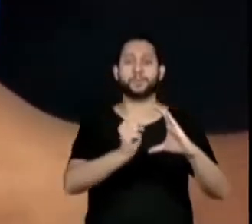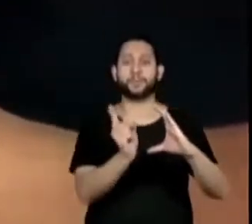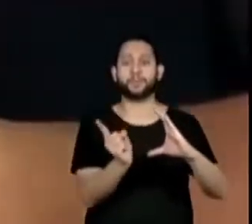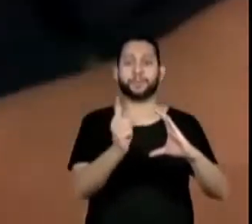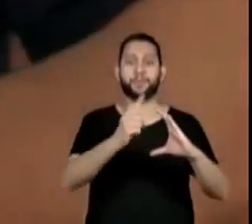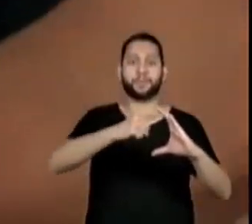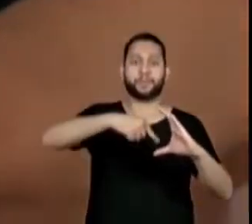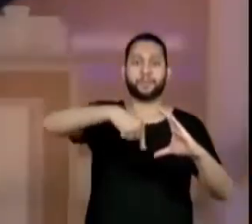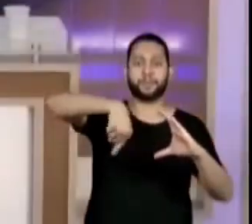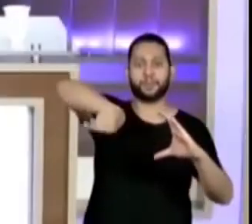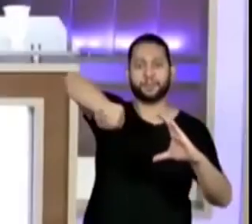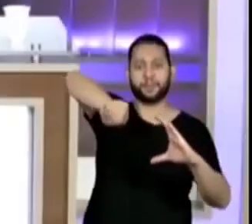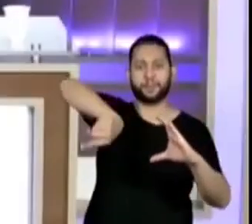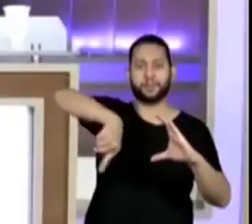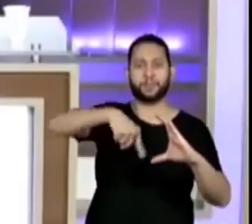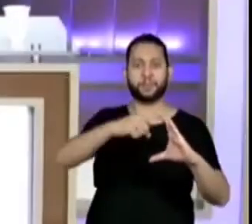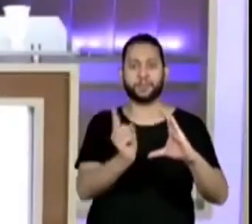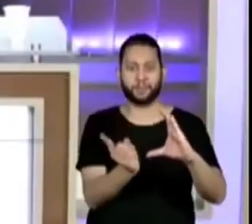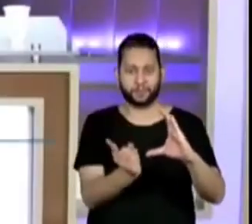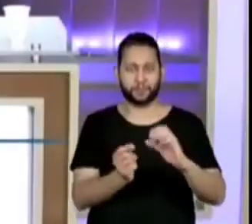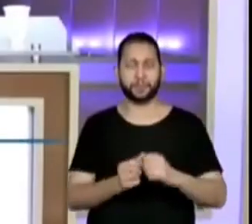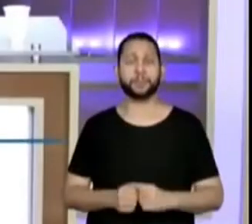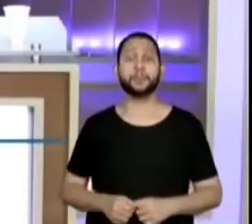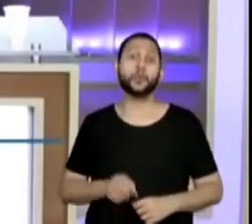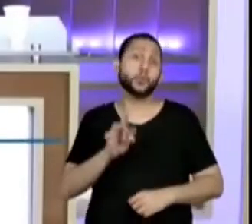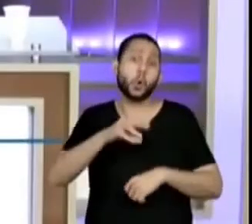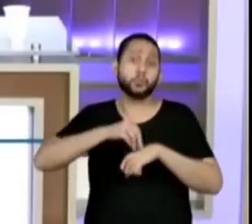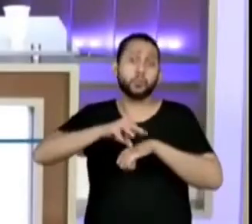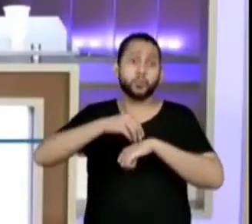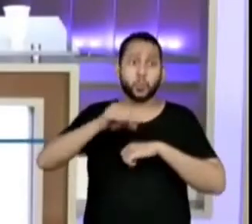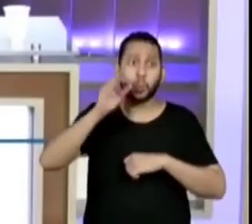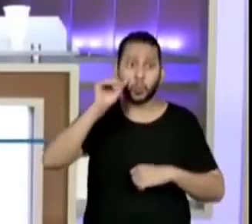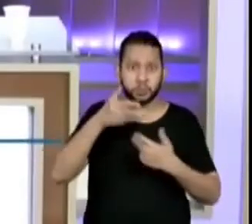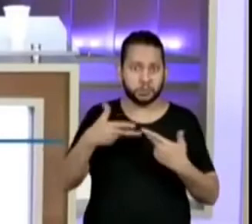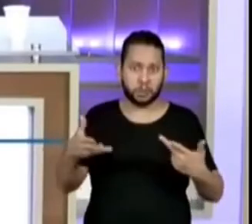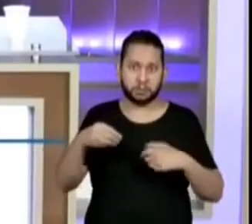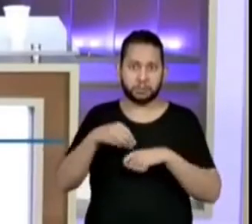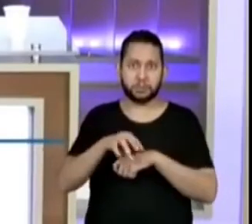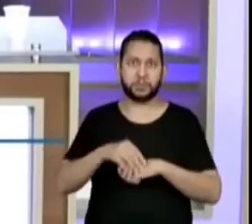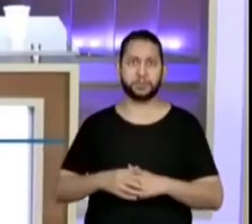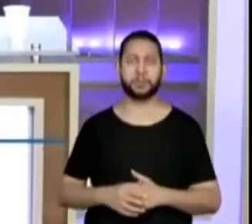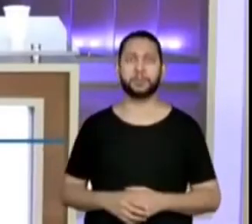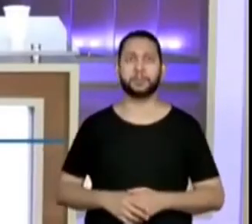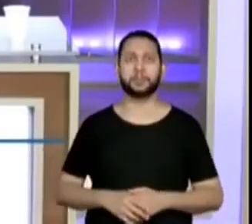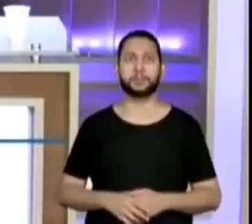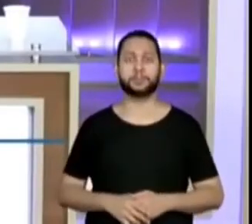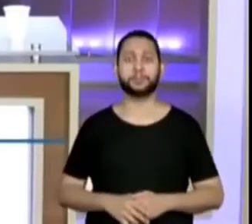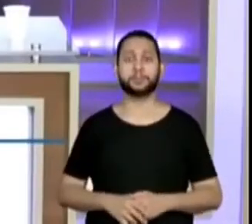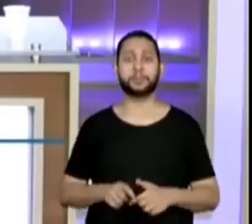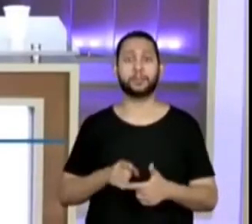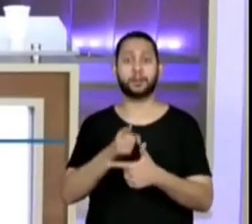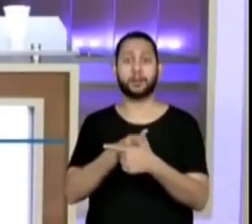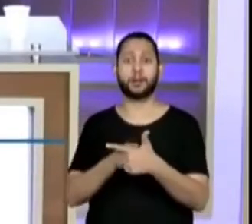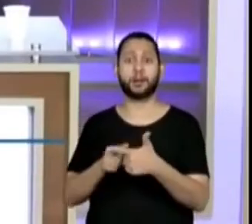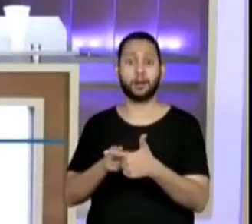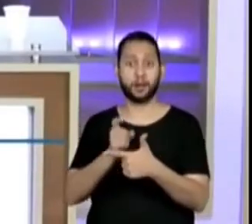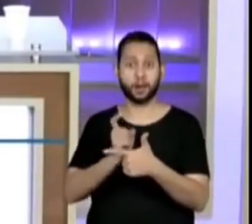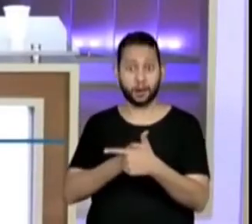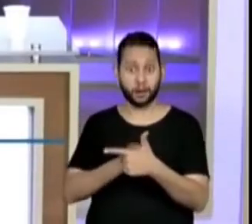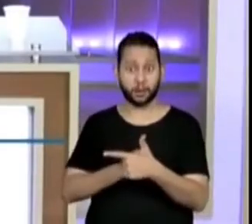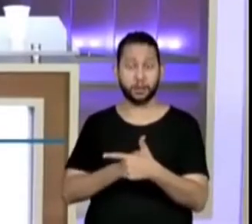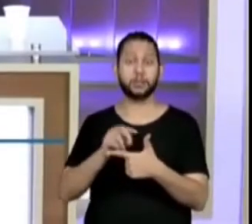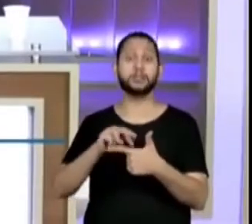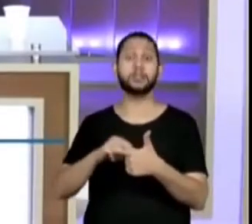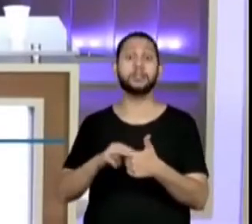trabalhar agora. E, questão de curiosidades, tá bem? Eu até coloquei aqui. Ângulo reto, a definição, são